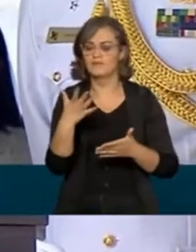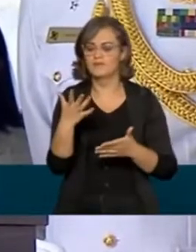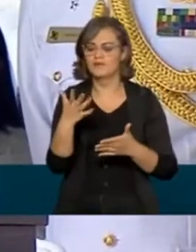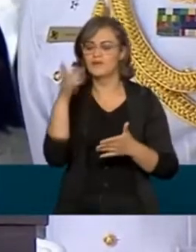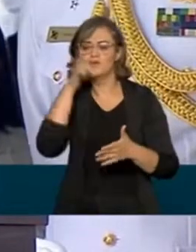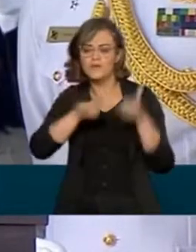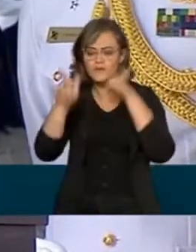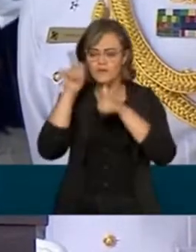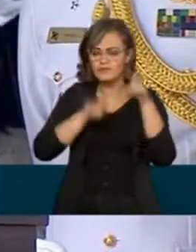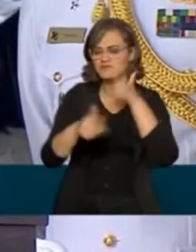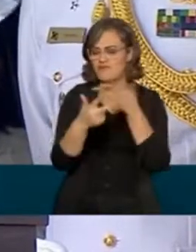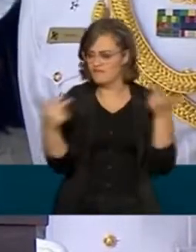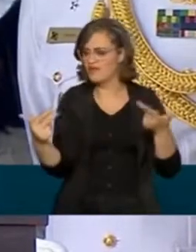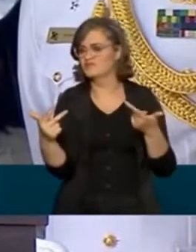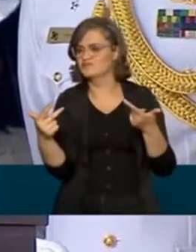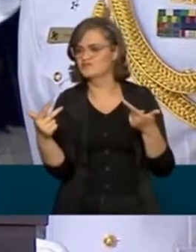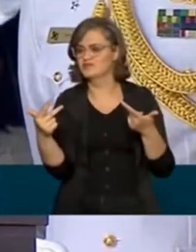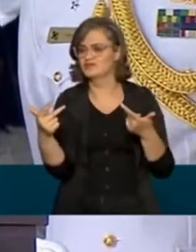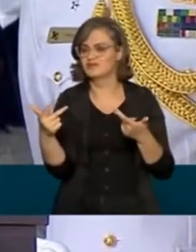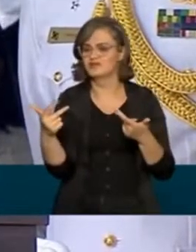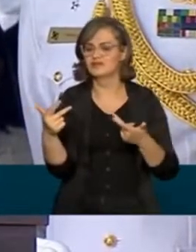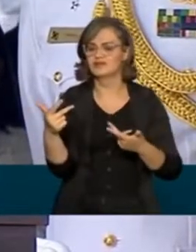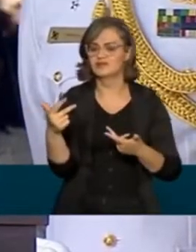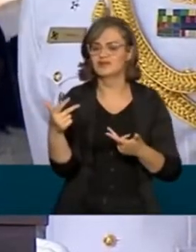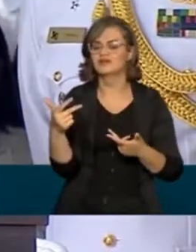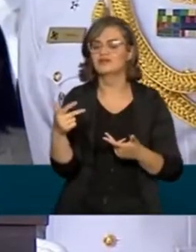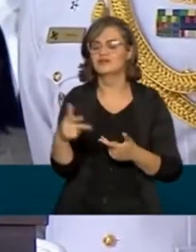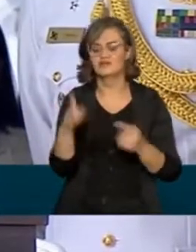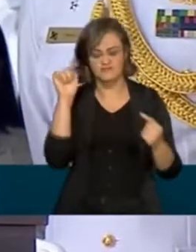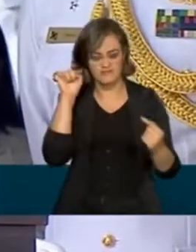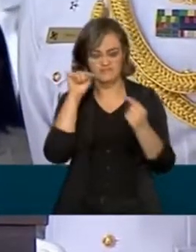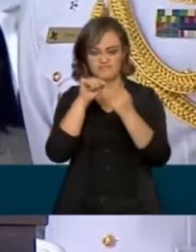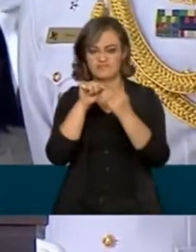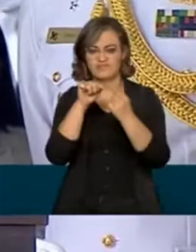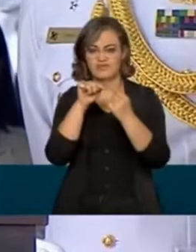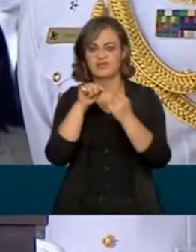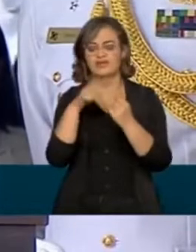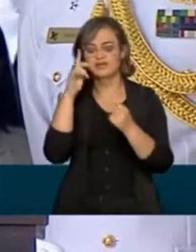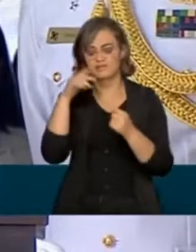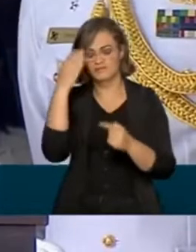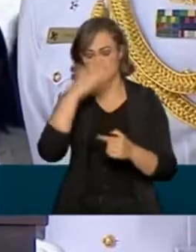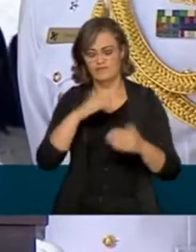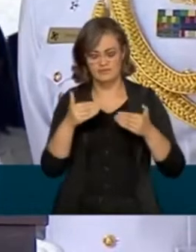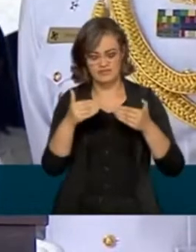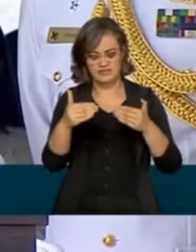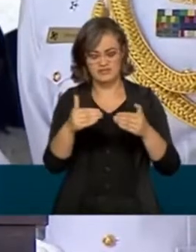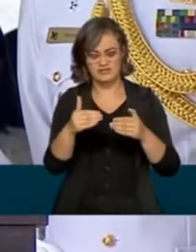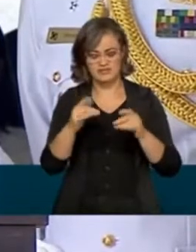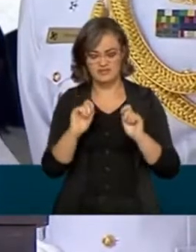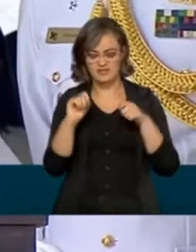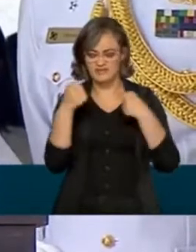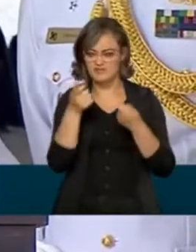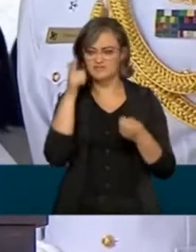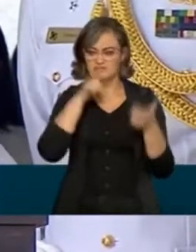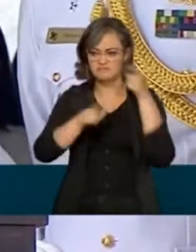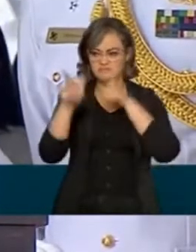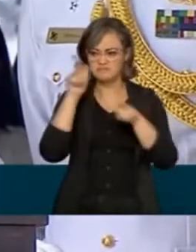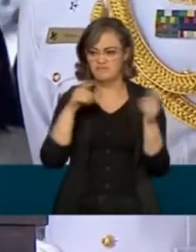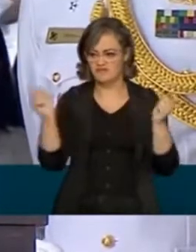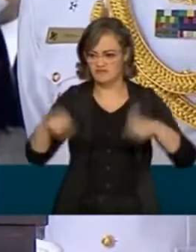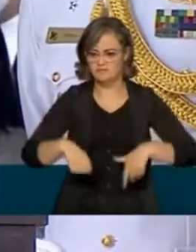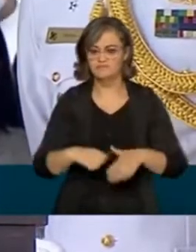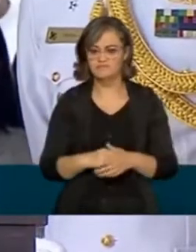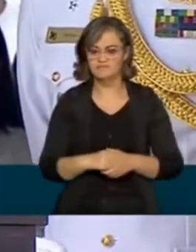êxitos nos cumprimentos das atribuições das Forças Armadas será o êxito do Ministério da Defesa. Prezado